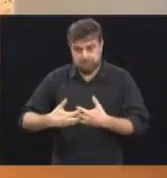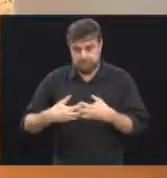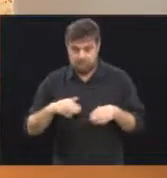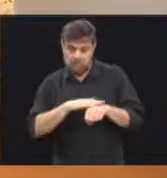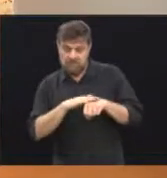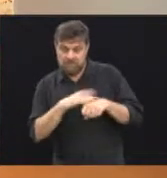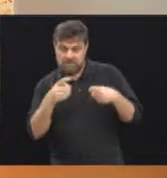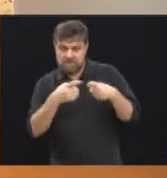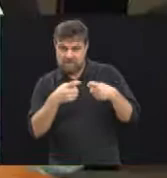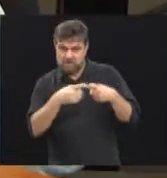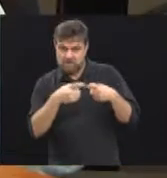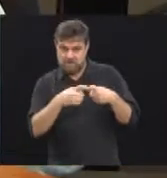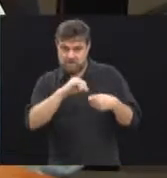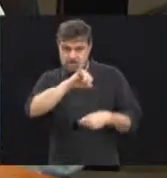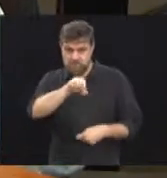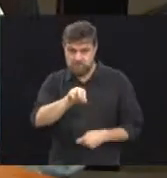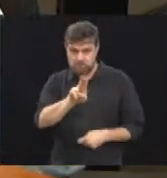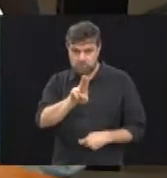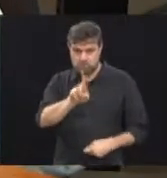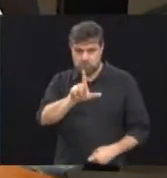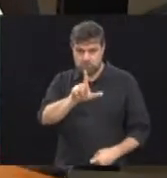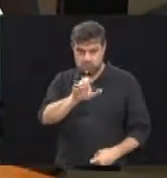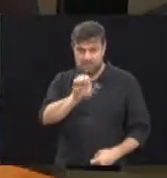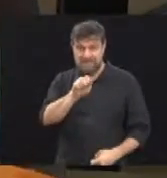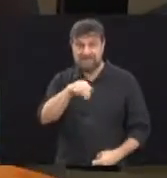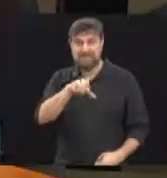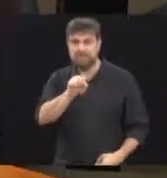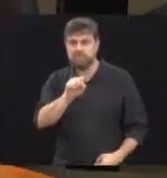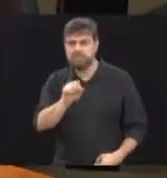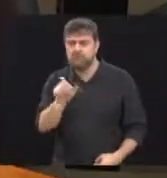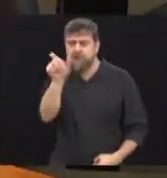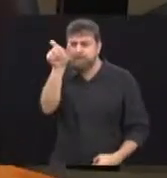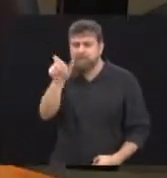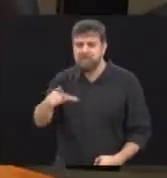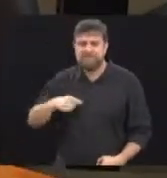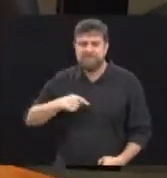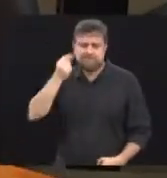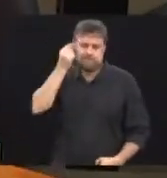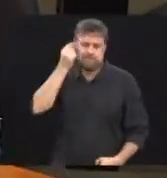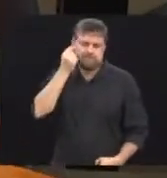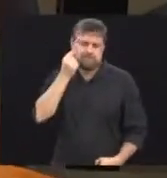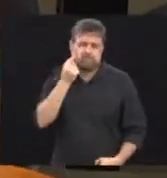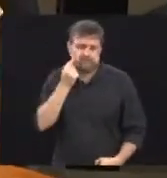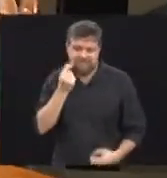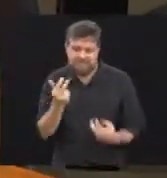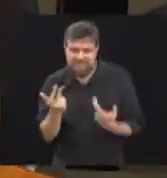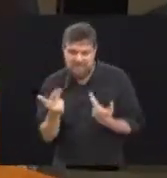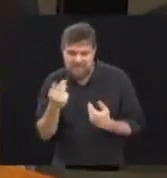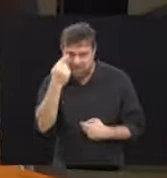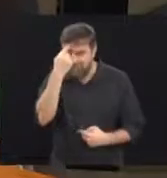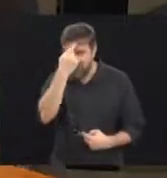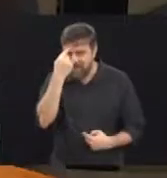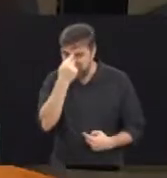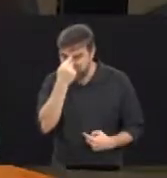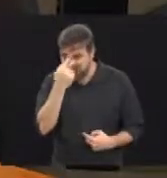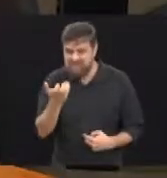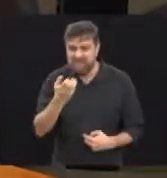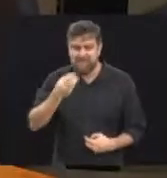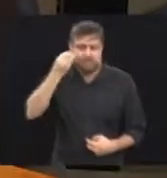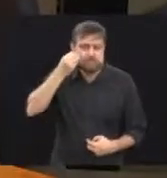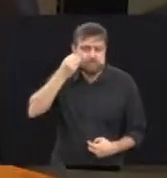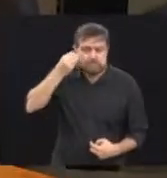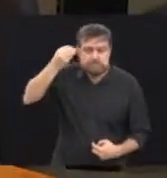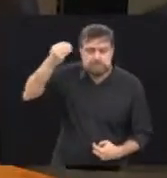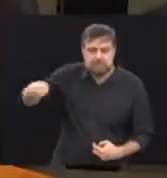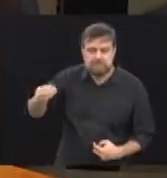Juliano Pereira. Doutor, quem tem uma cicatriz e quer se livrar daquela cicatriz. É